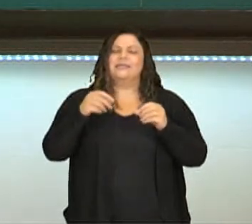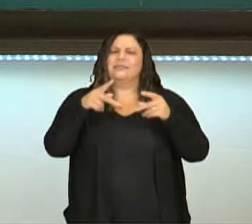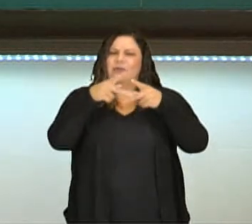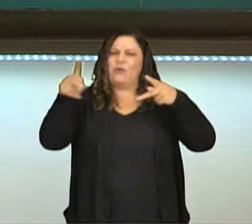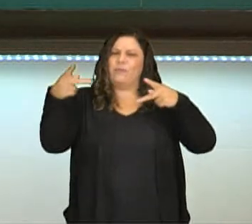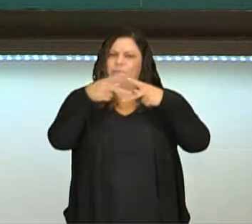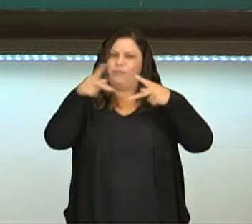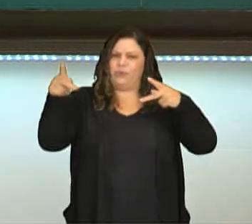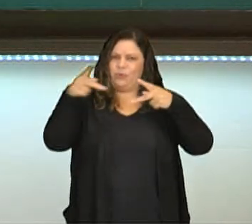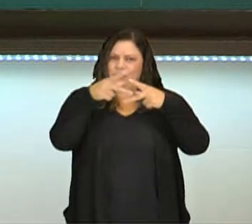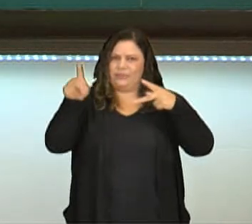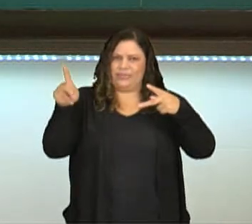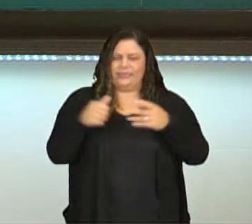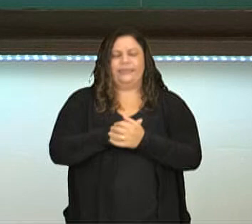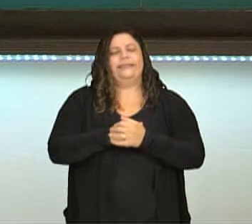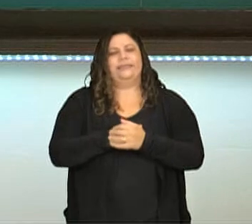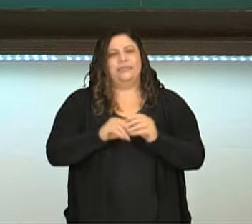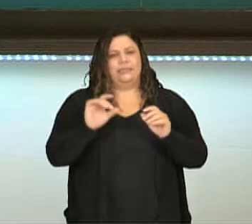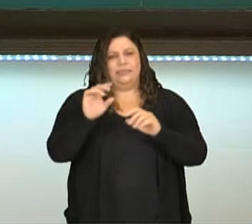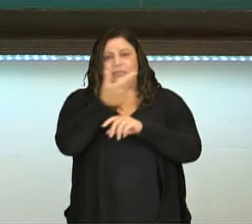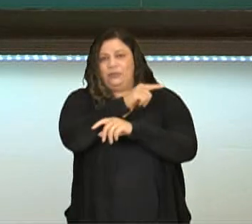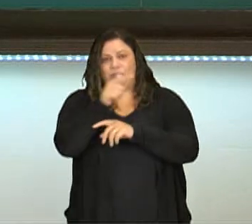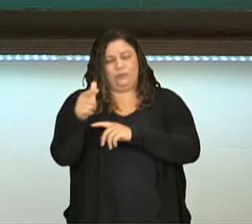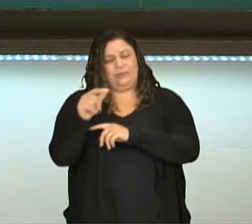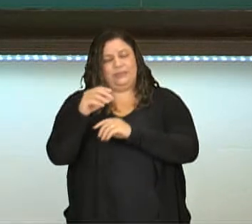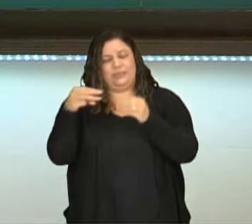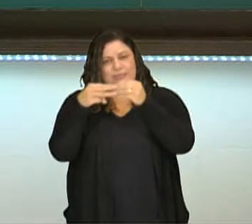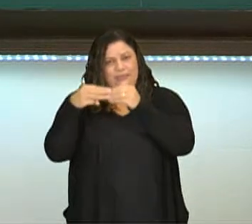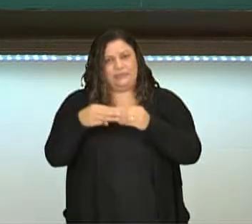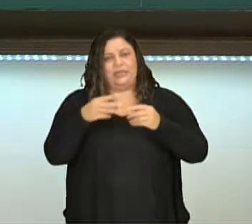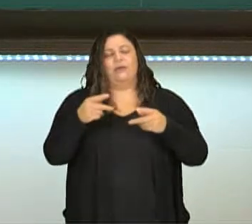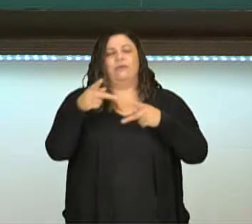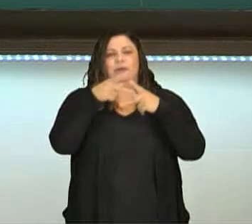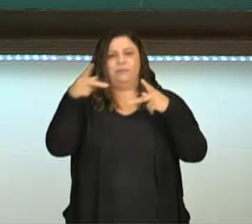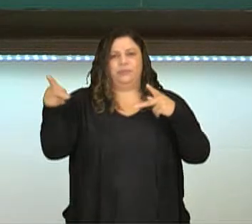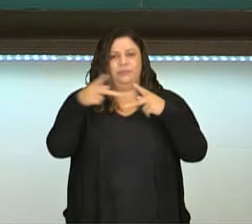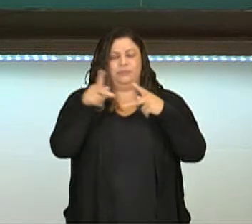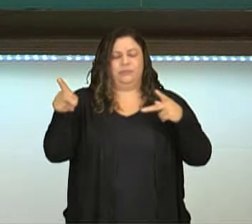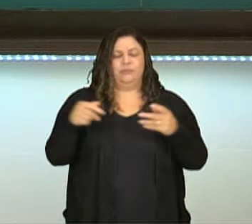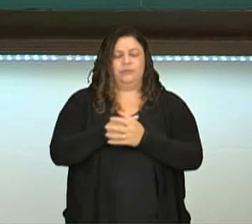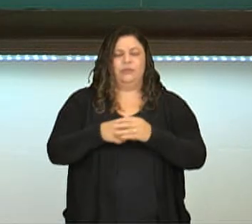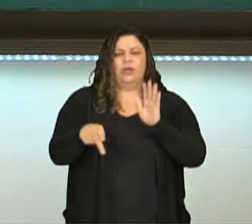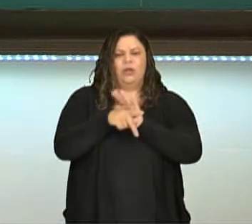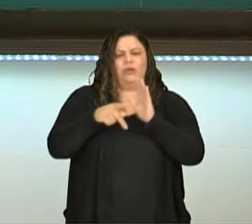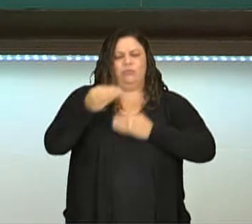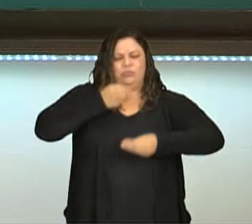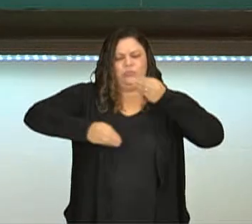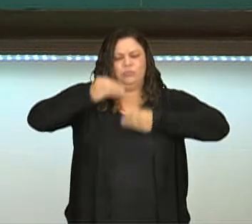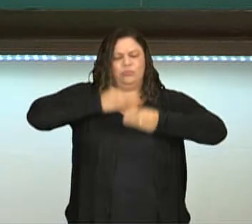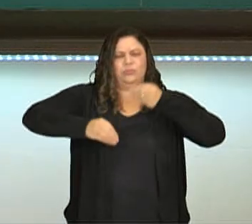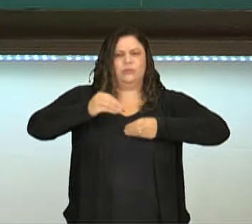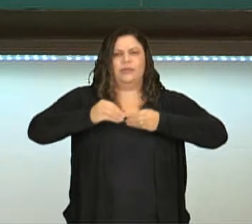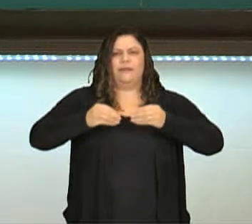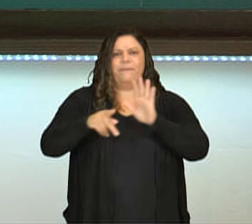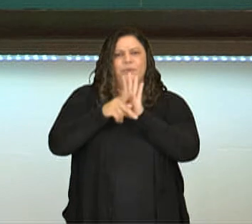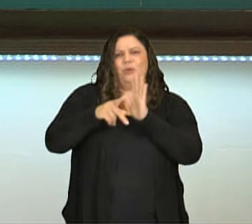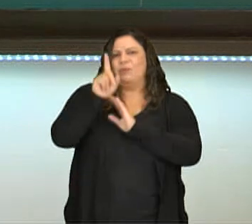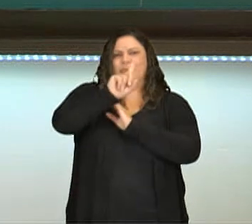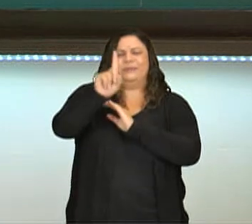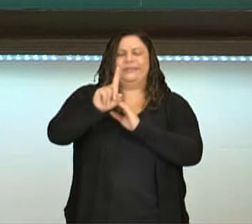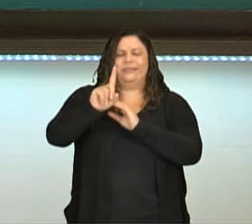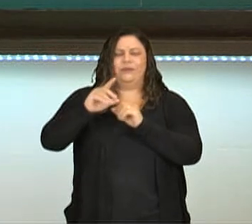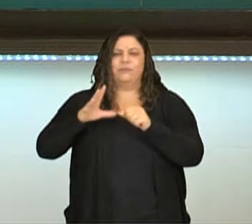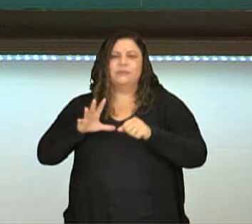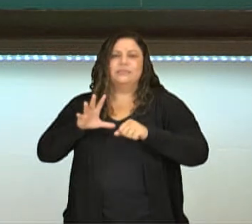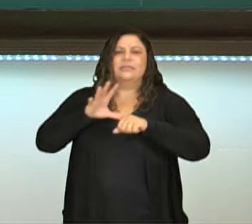proteína envolvendo material genético. E também um agravante que eles não têm o metabolismo próprio. Eles precisam invadir um corpo de